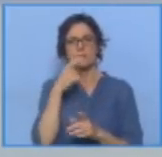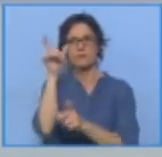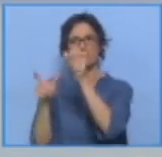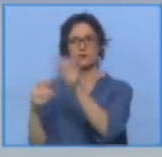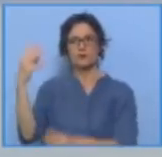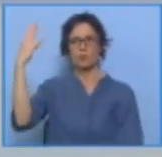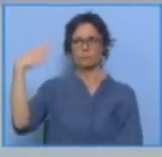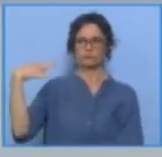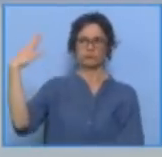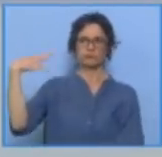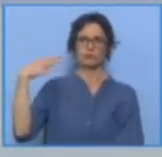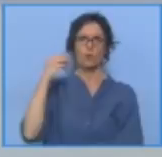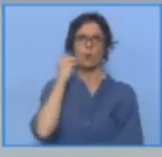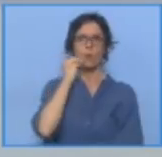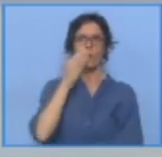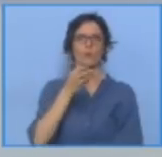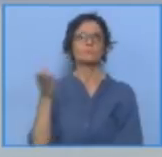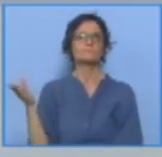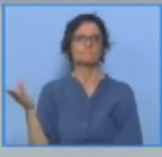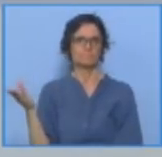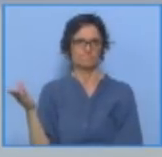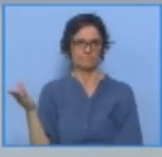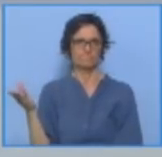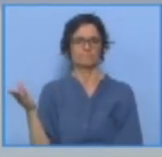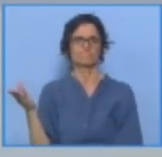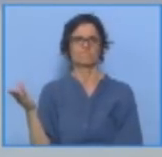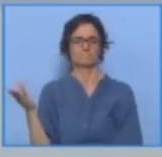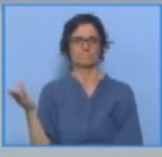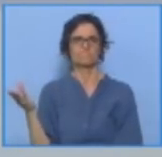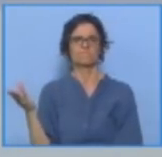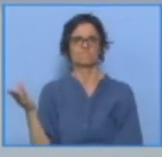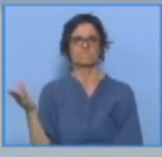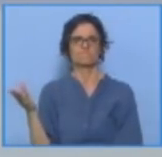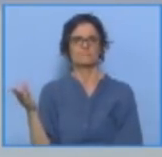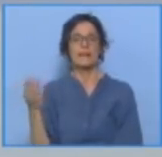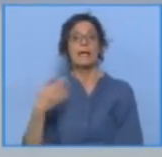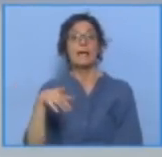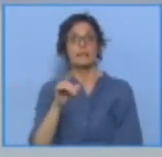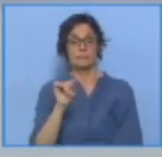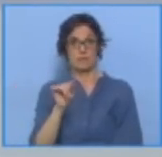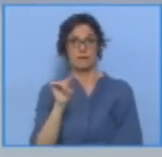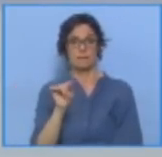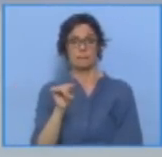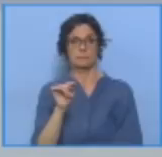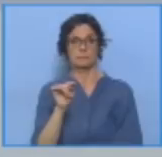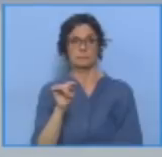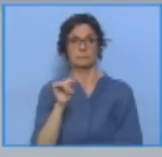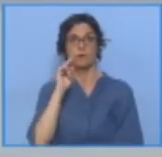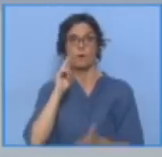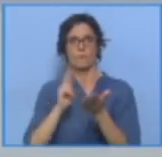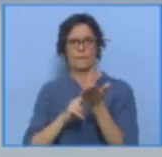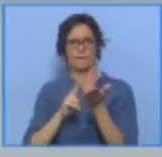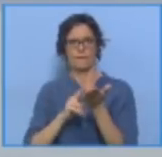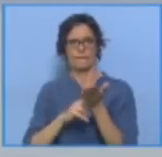acerca de Jesus. Mas também há uma realidade muito maior